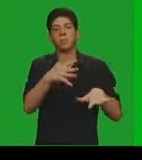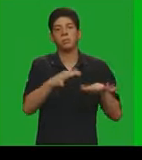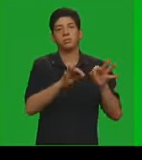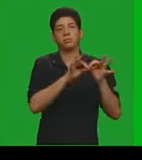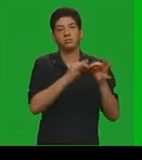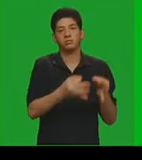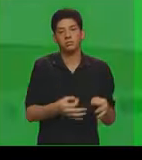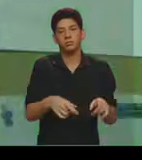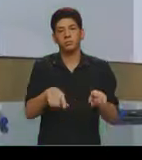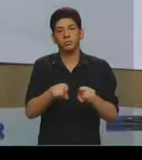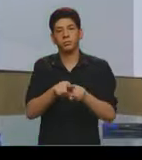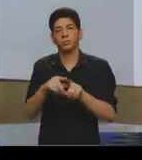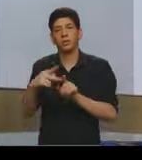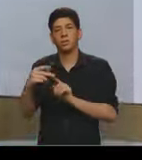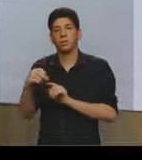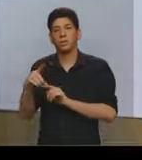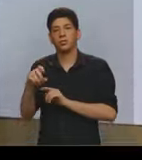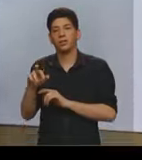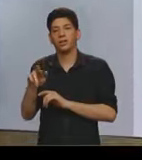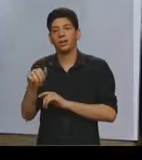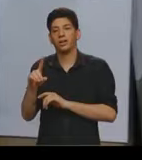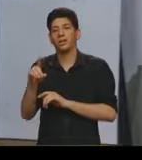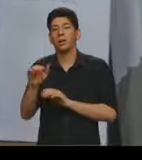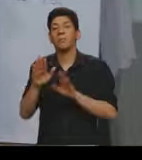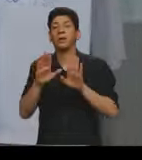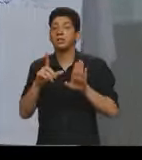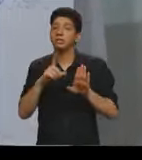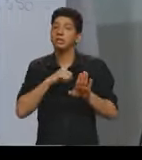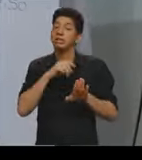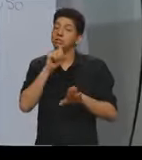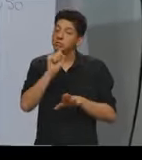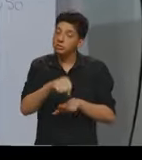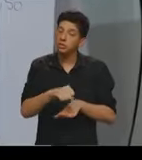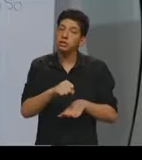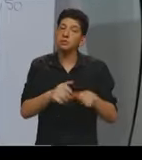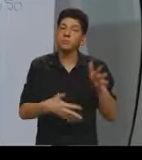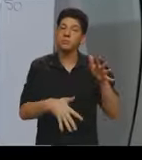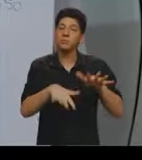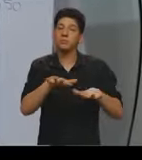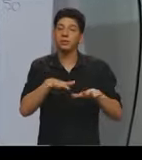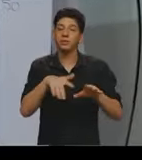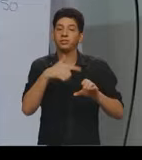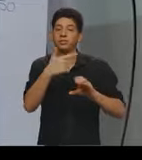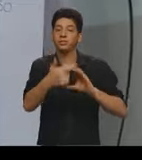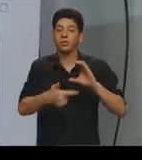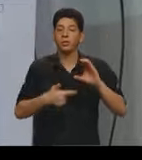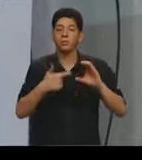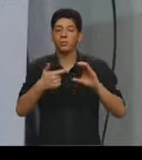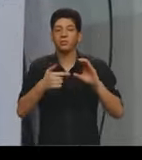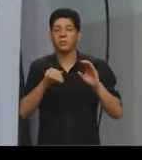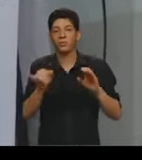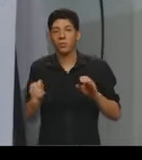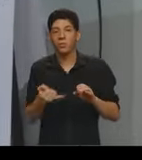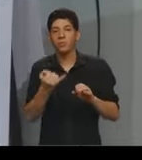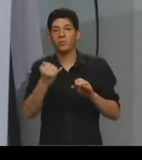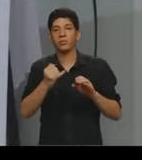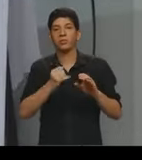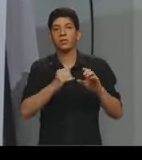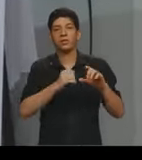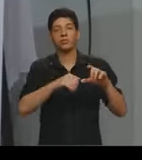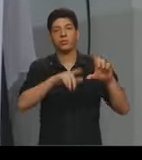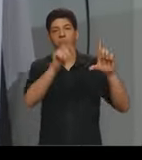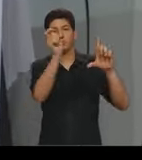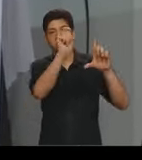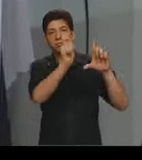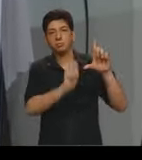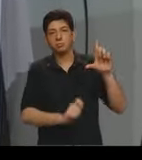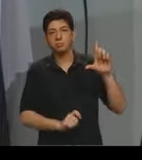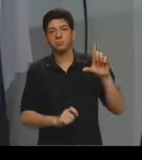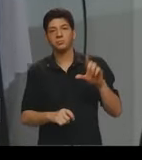ponderada. Mas existe sim a média geométrica. Vou aproveitar aqui mesmo.